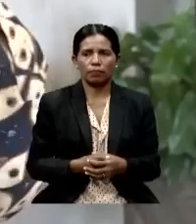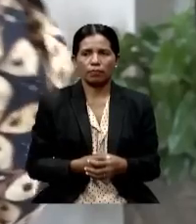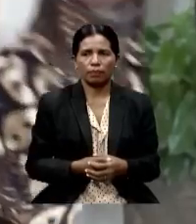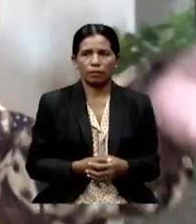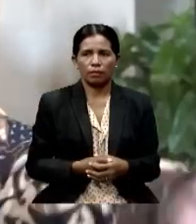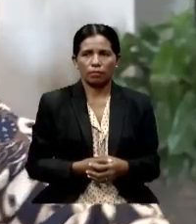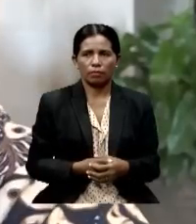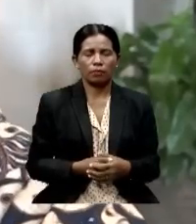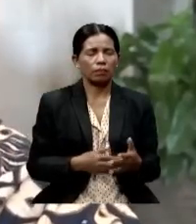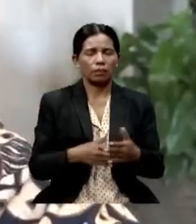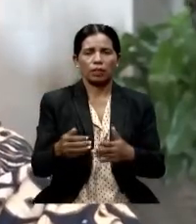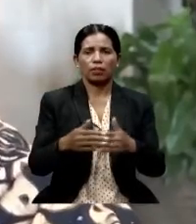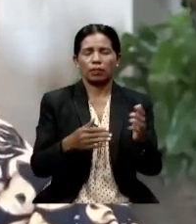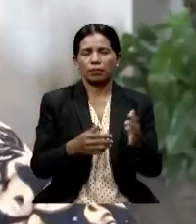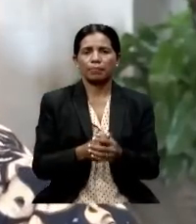Normal kon